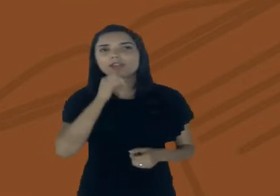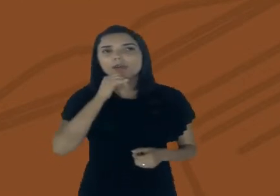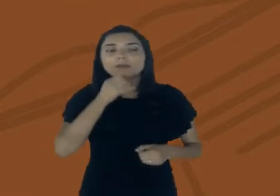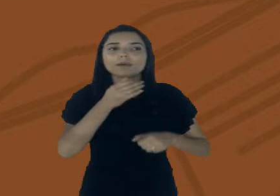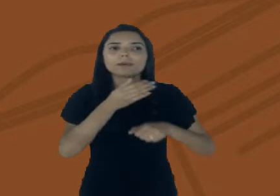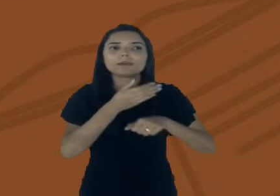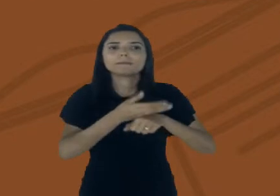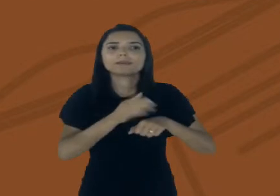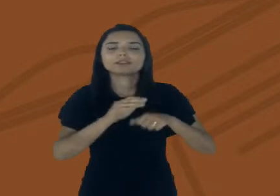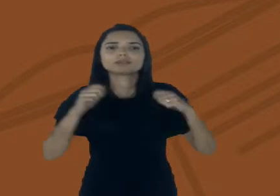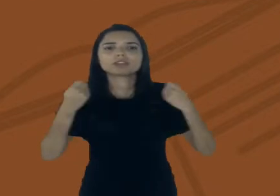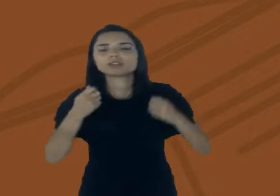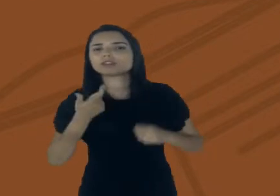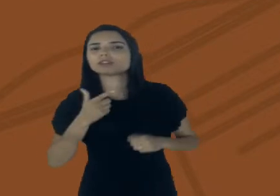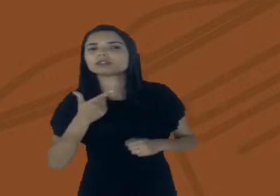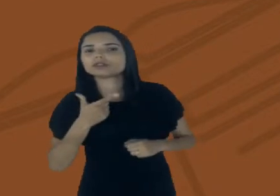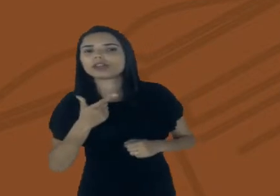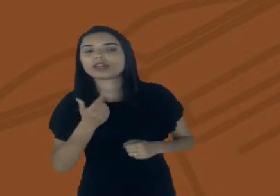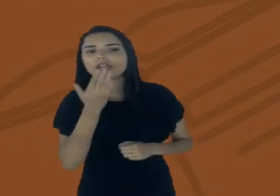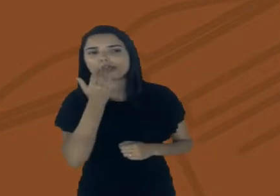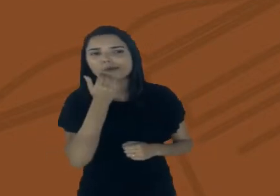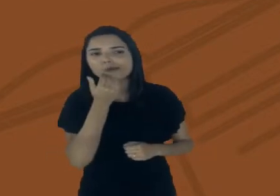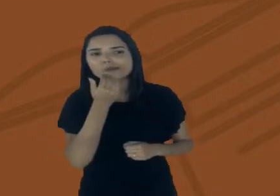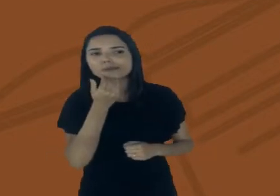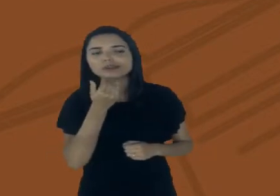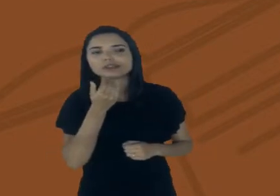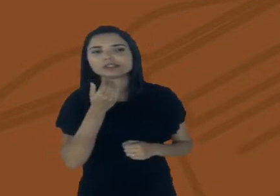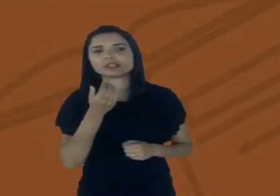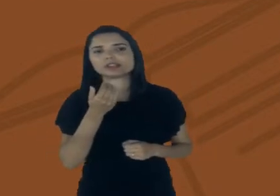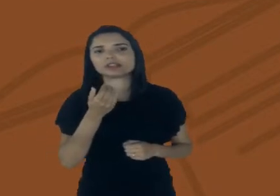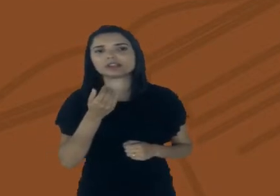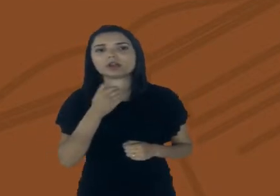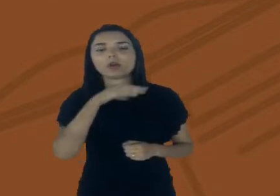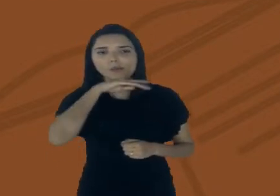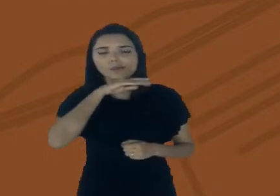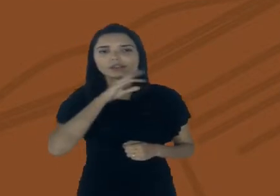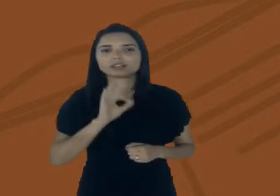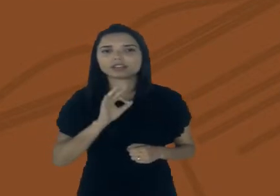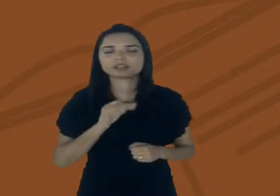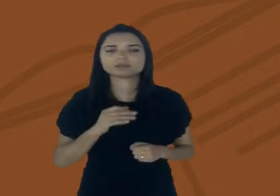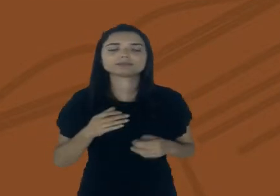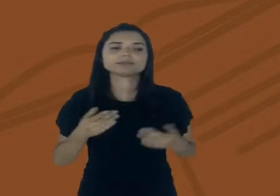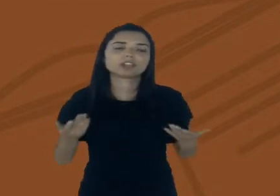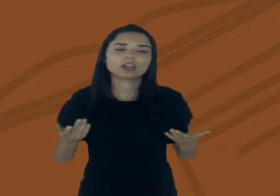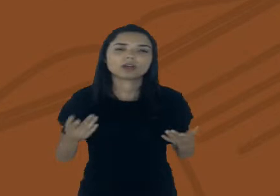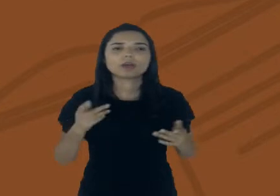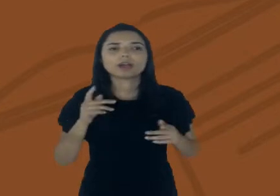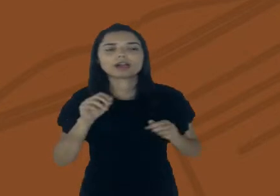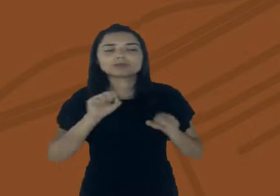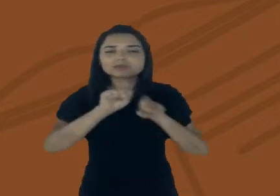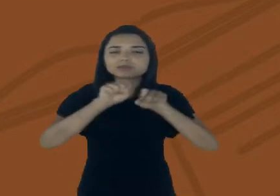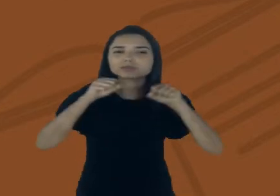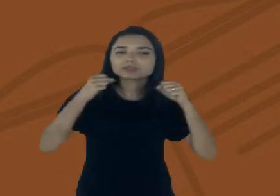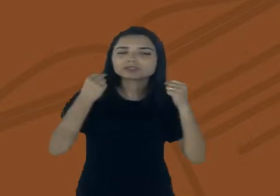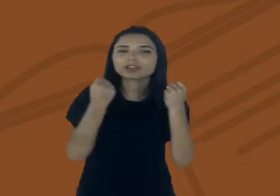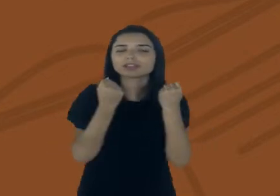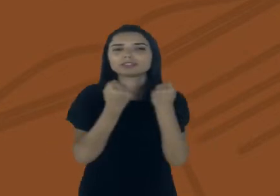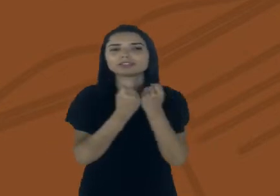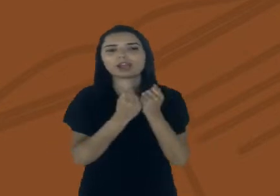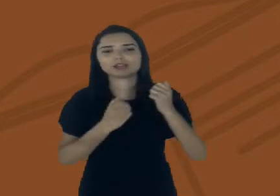e a alimentação inadequada. Então, gente, com o aceleramento da sociedade, o tempo, às vezes as pessoas